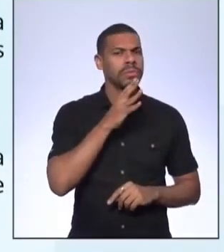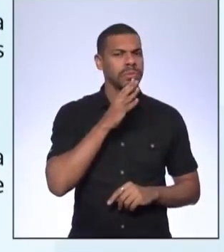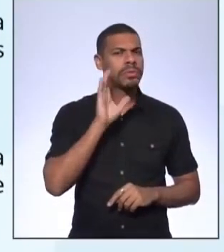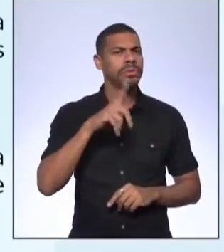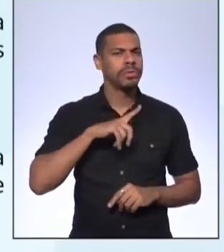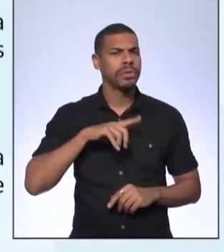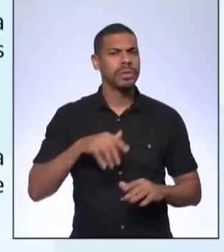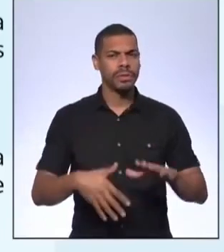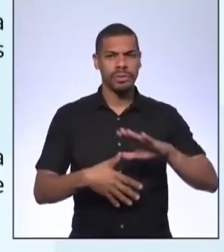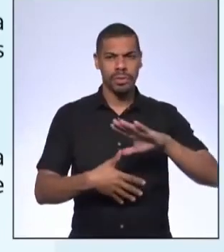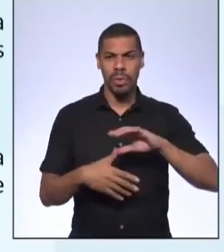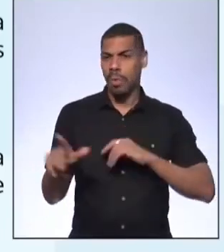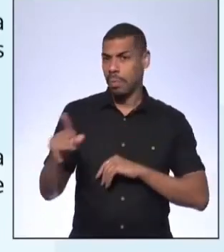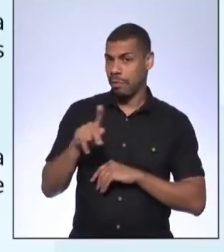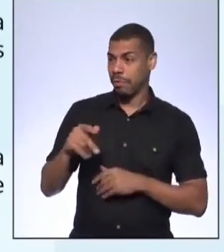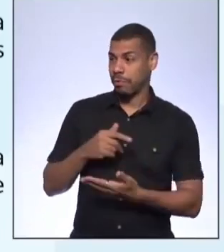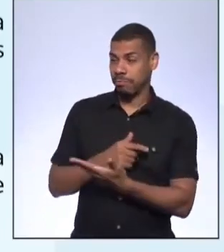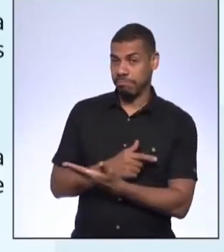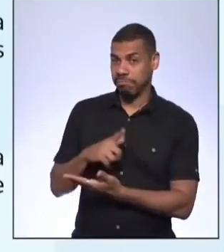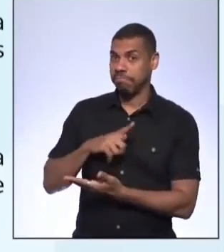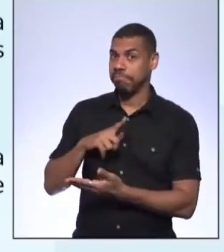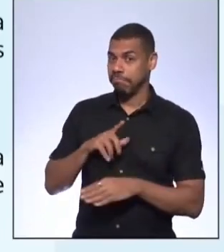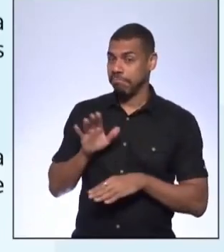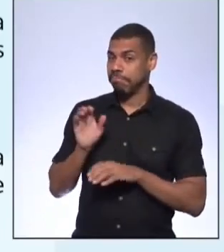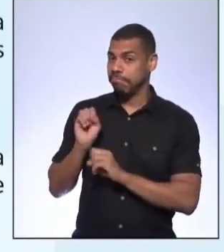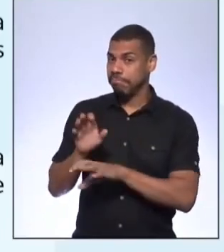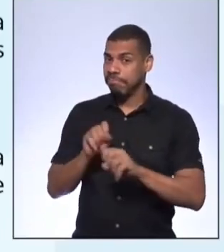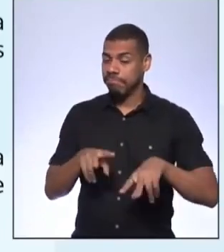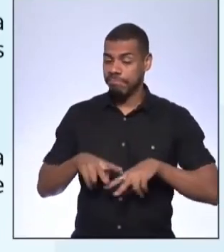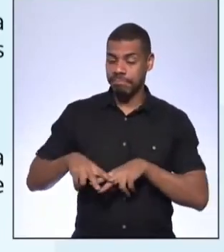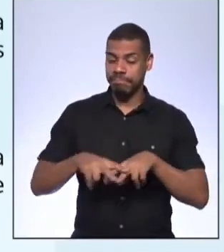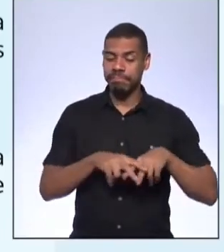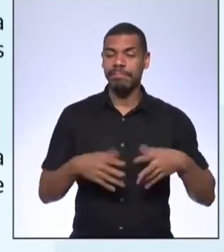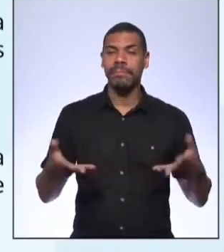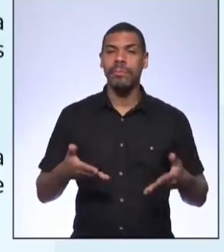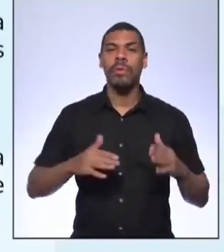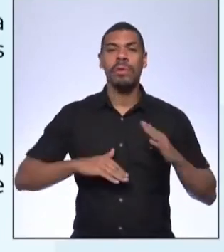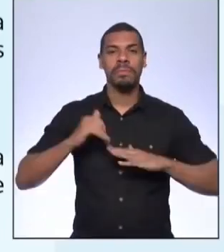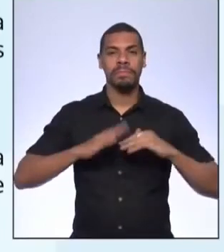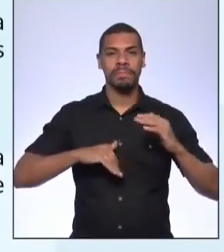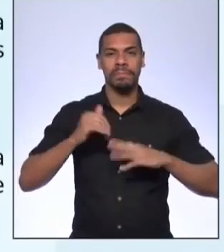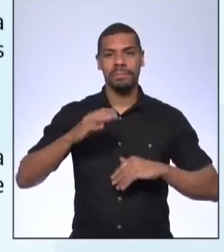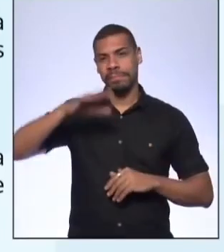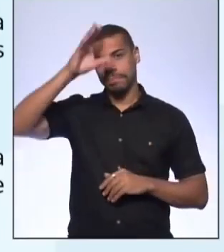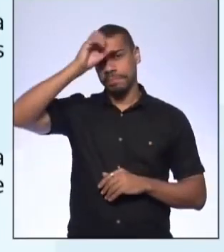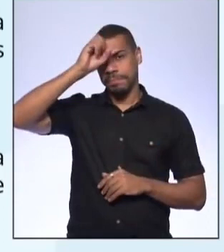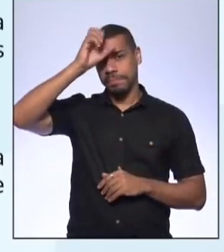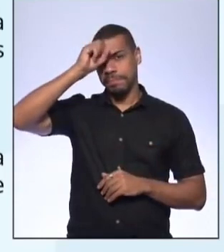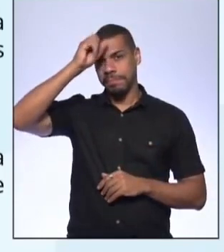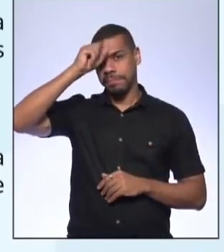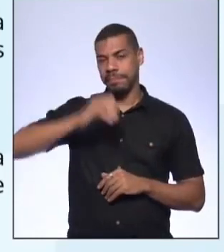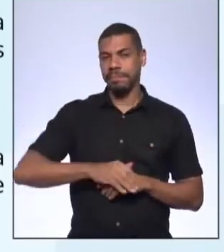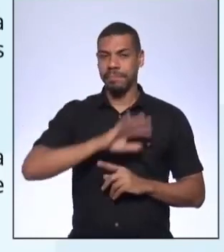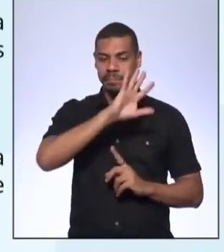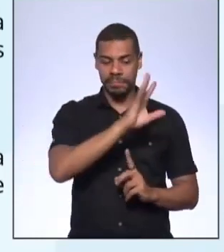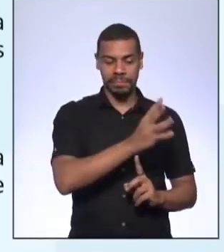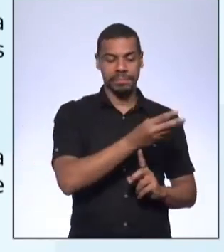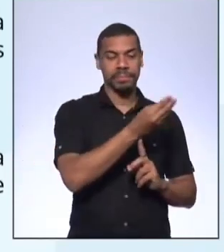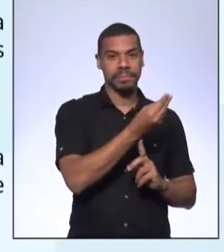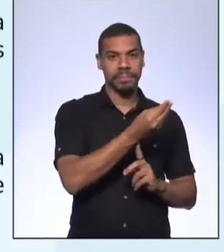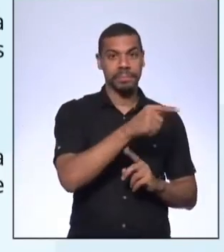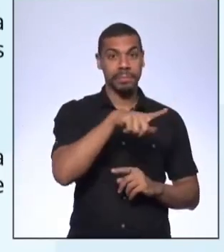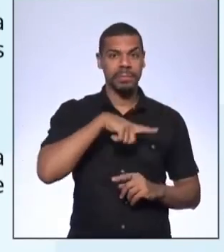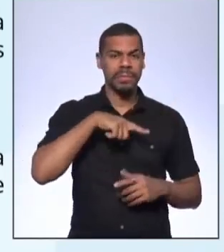América com o professor Carlos, já revisaram, então agora a gente vai aplicar o que foi aprendido na análise de uma obra. Vocês